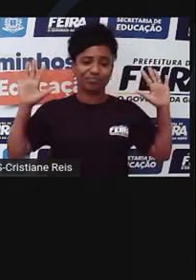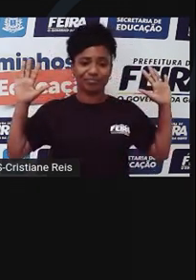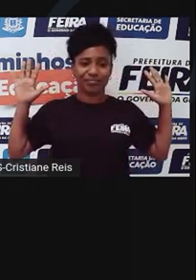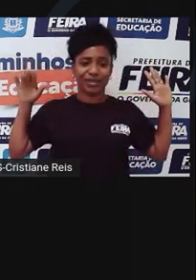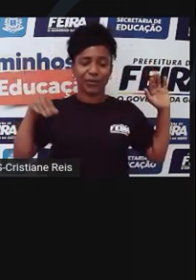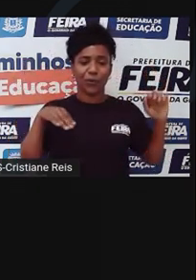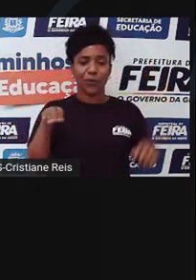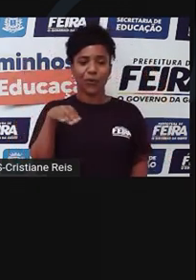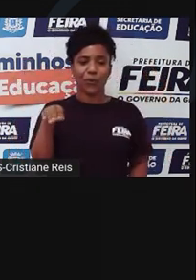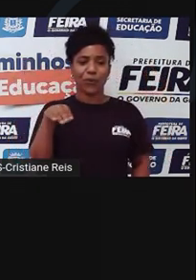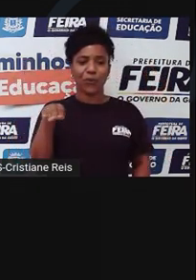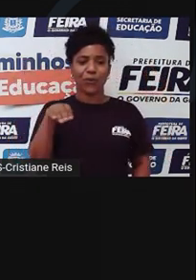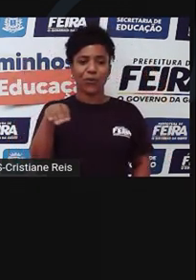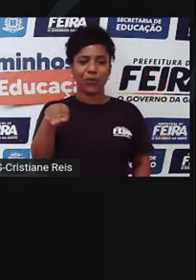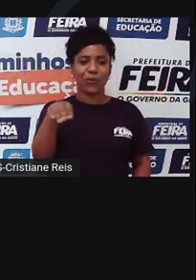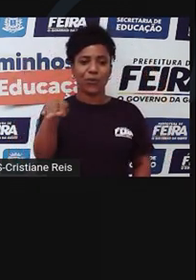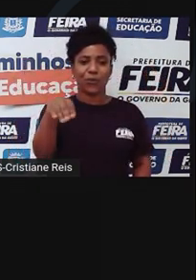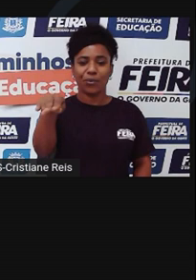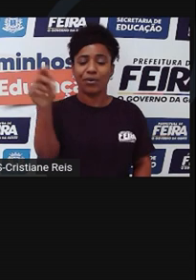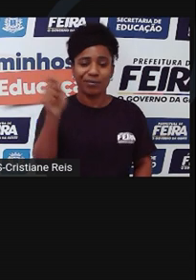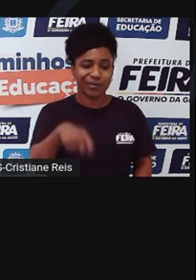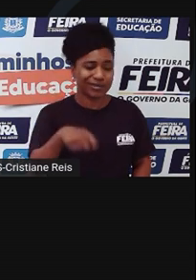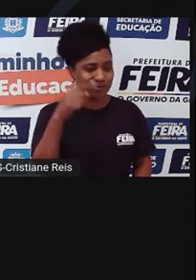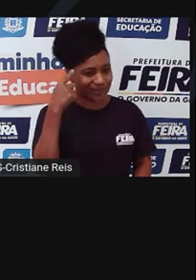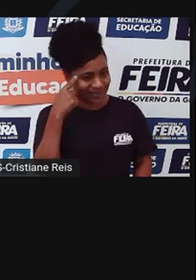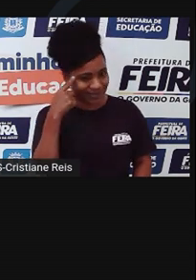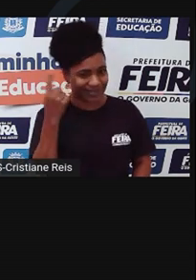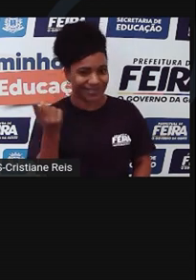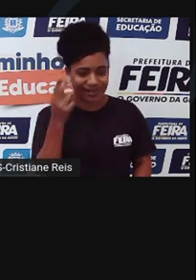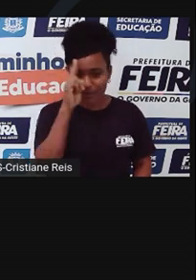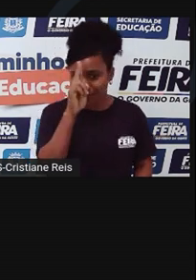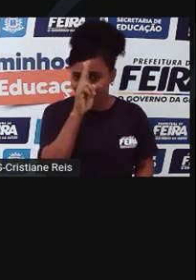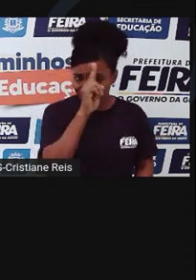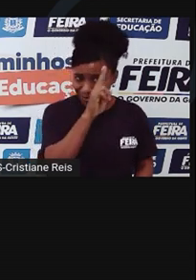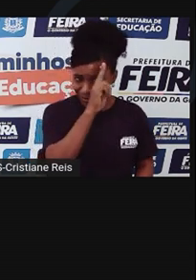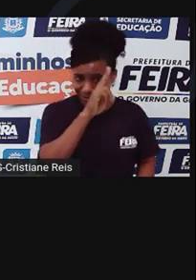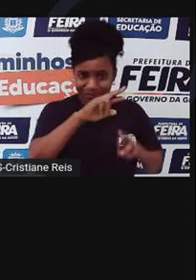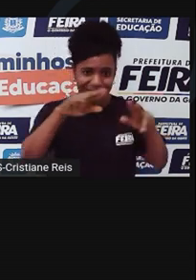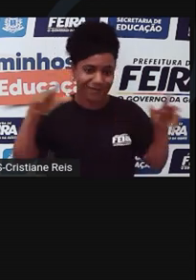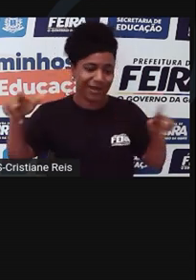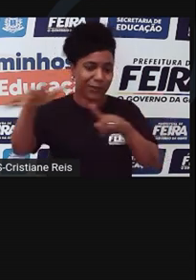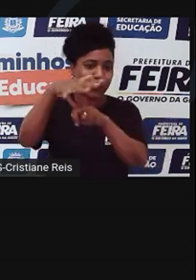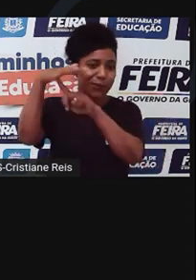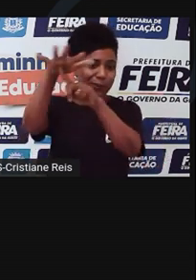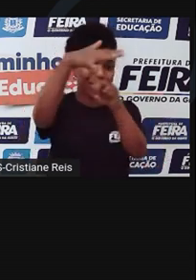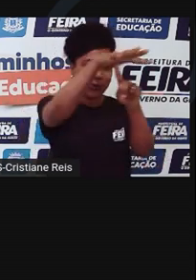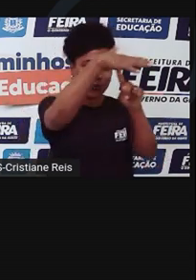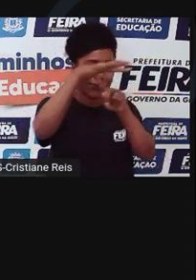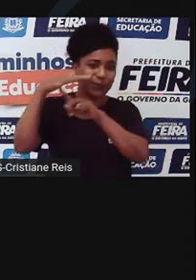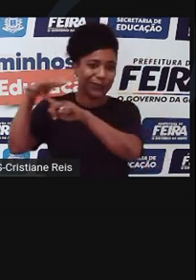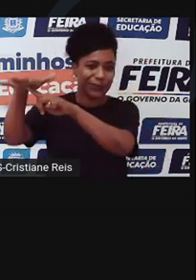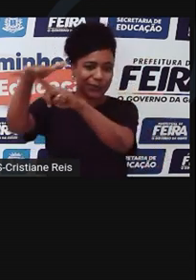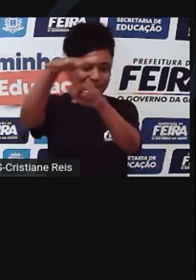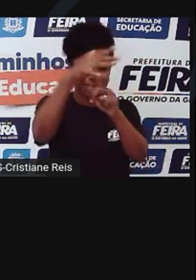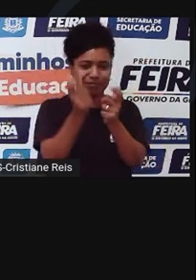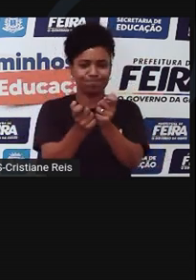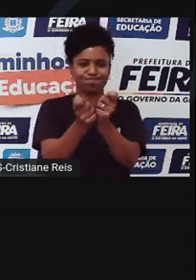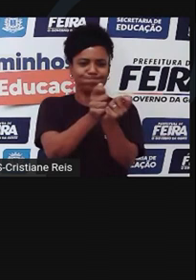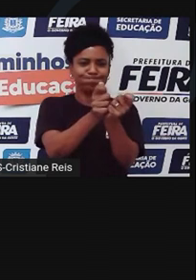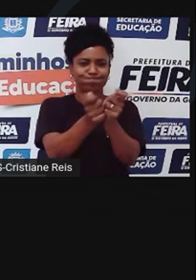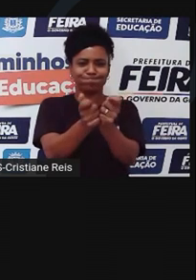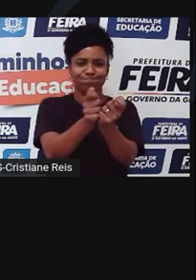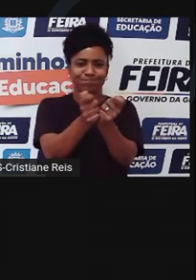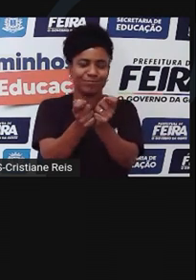entregas de aplicativos como iFood e Uber eats via drones já não é algo mais tão absurda assim na mesmo o interessante notar